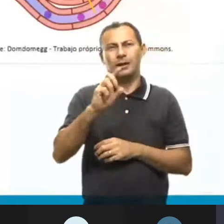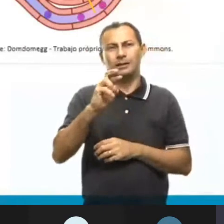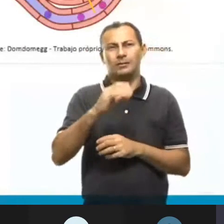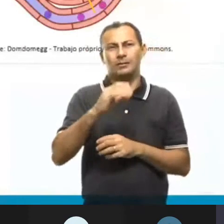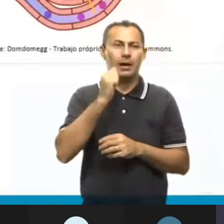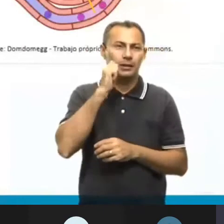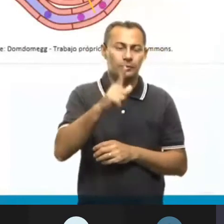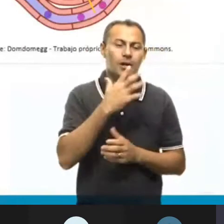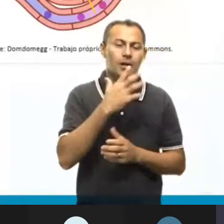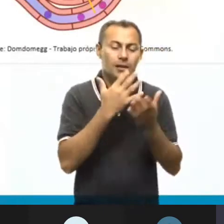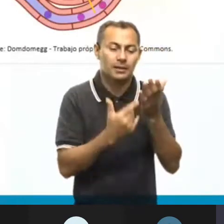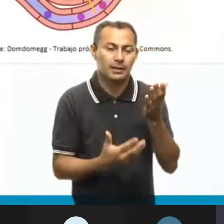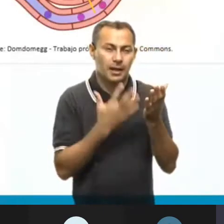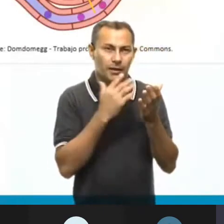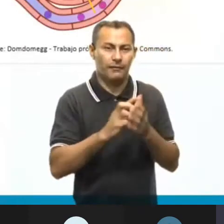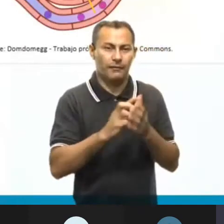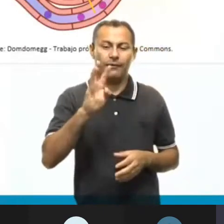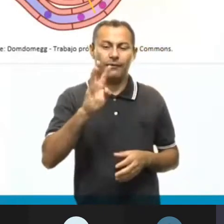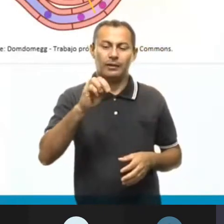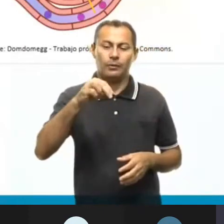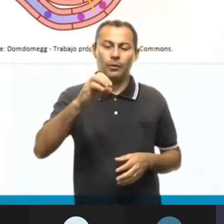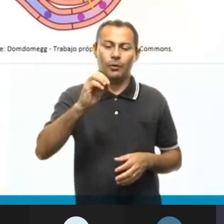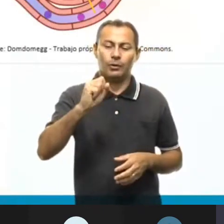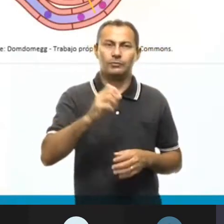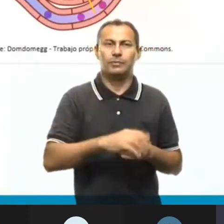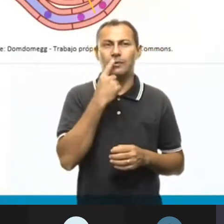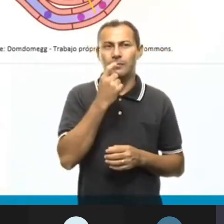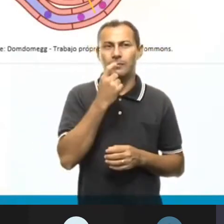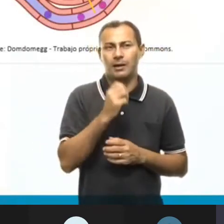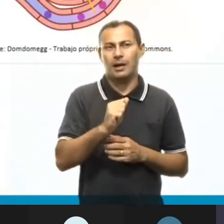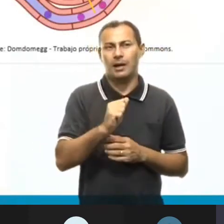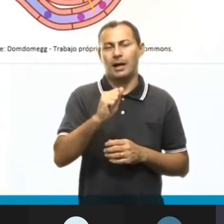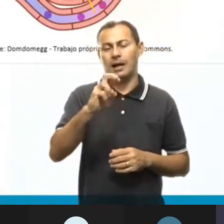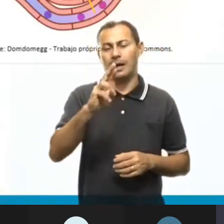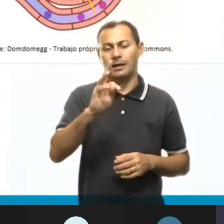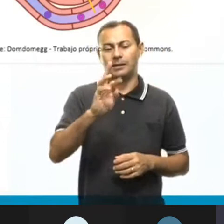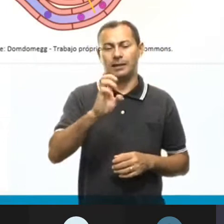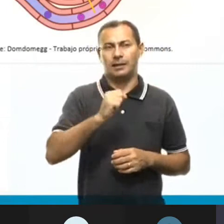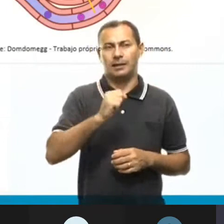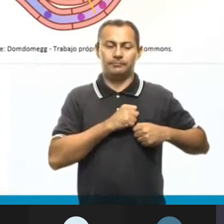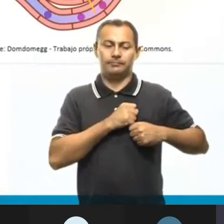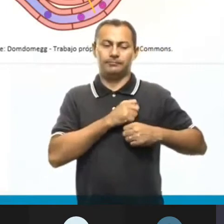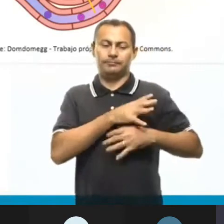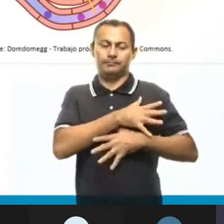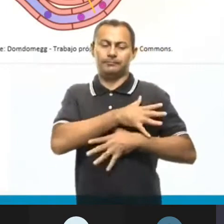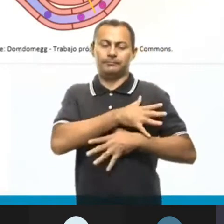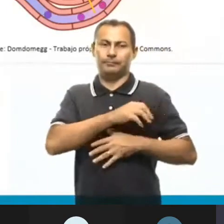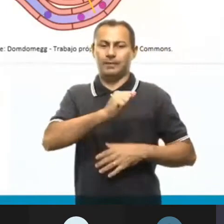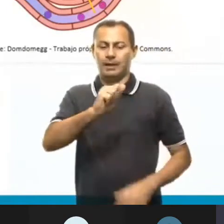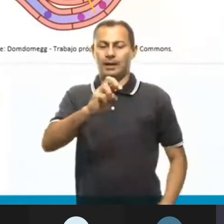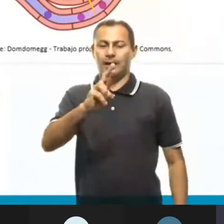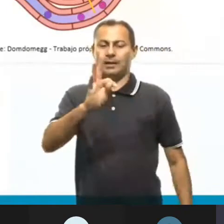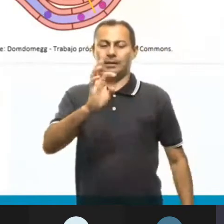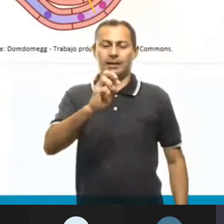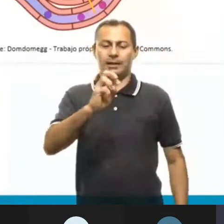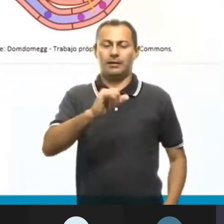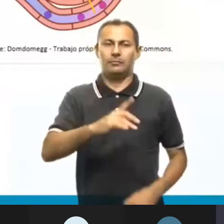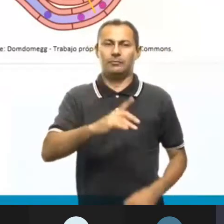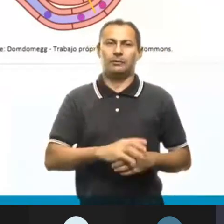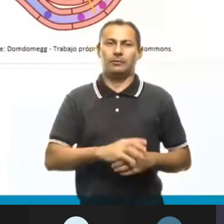vascularizados, tá? Em azul é sangue venoso que vai correr e aqui em vermelho é sangue arterial. Então, os alvéolos são